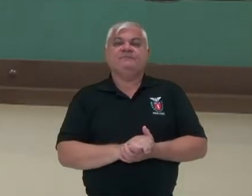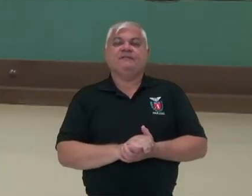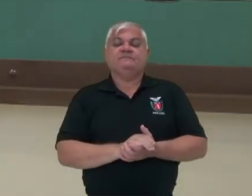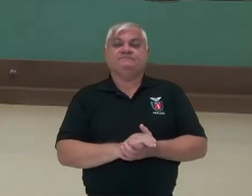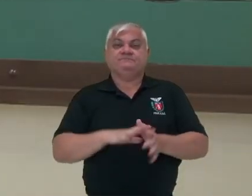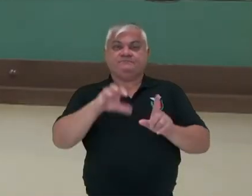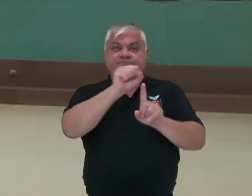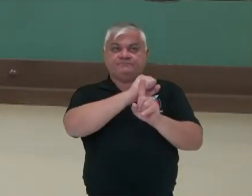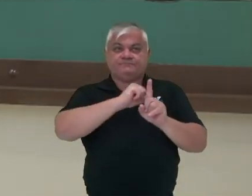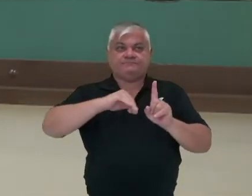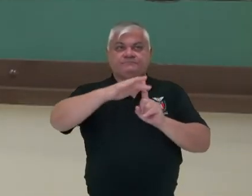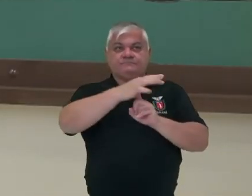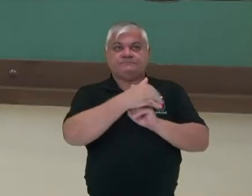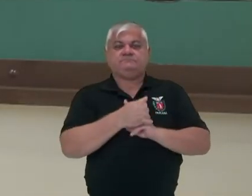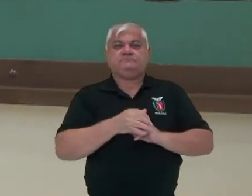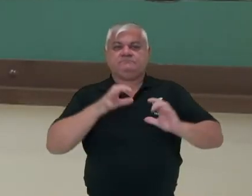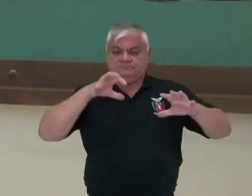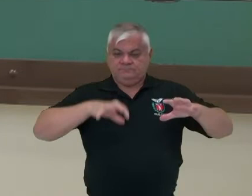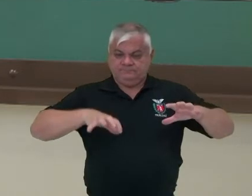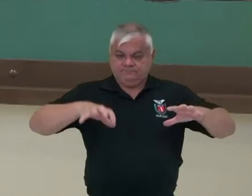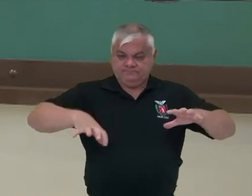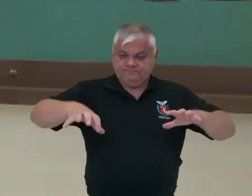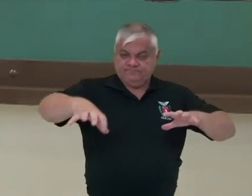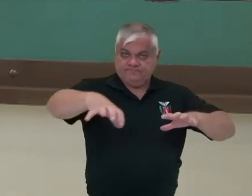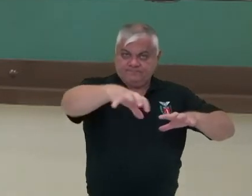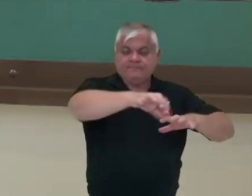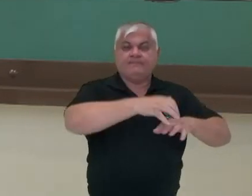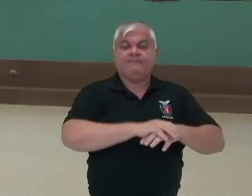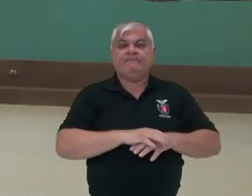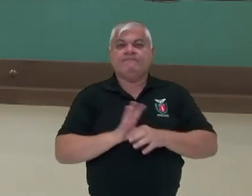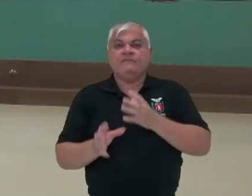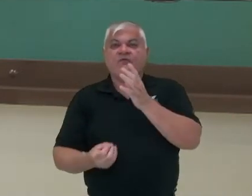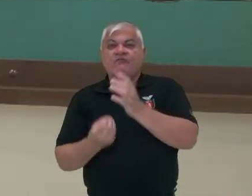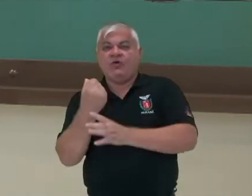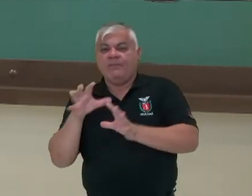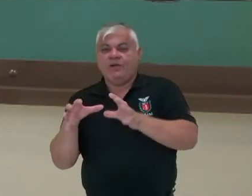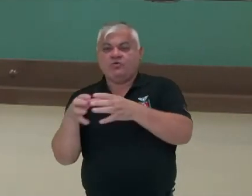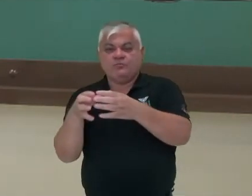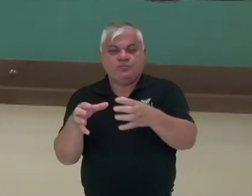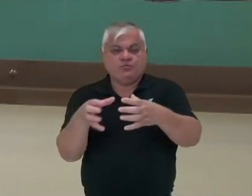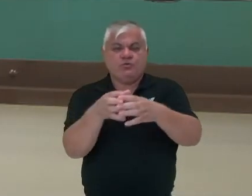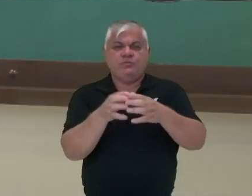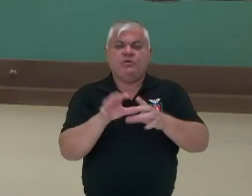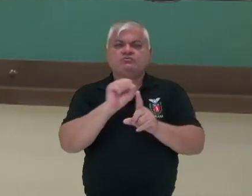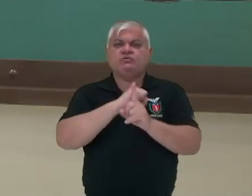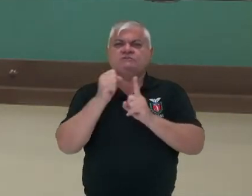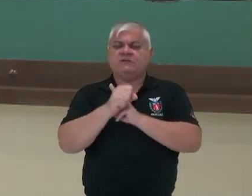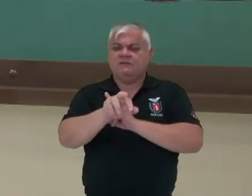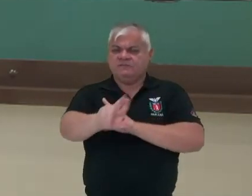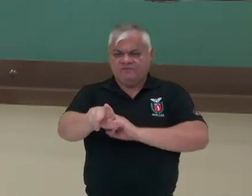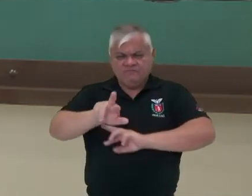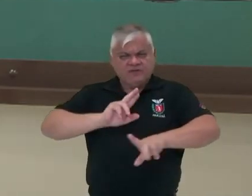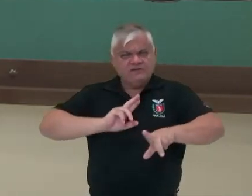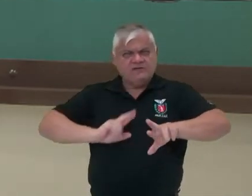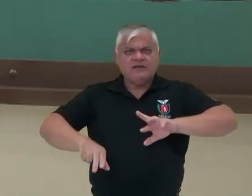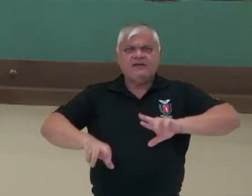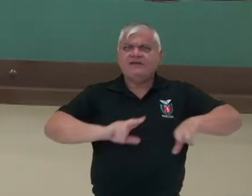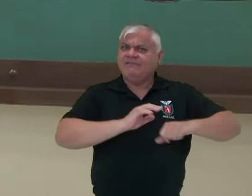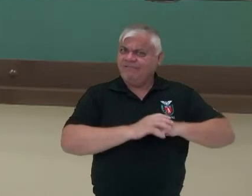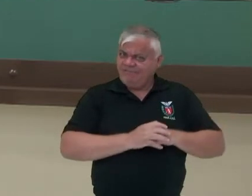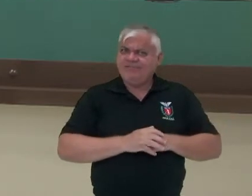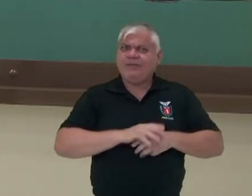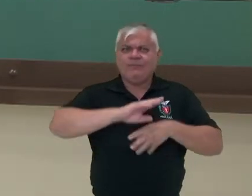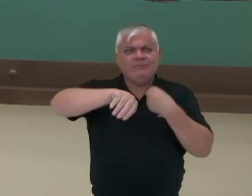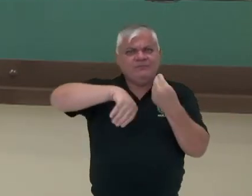sociedade colonial. Nos territórios dominados se formaram grupos sociais bem distintos. A população